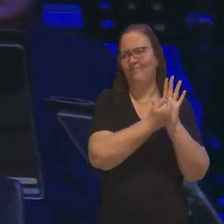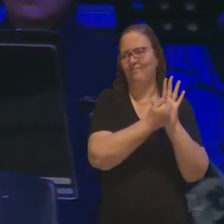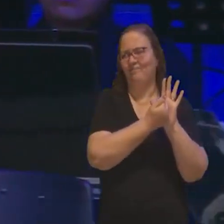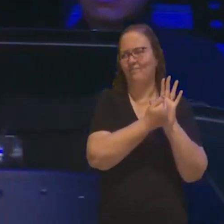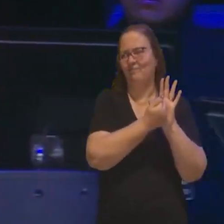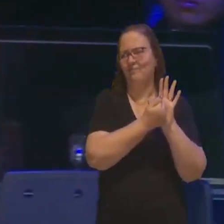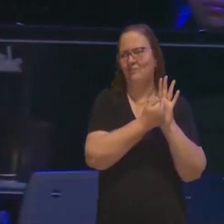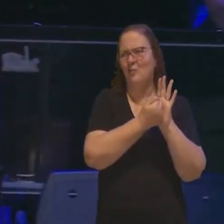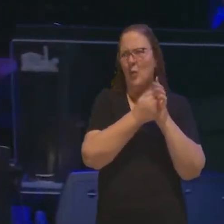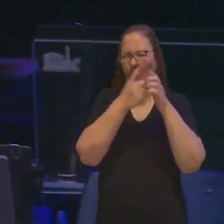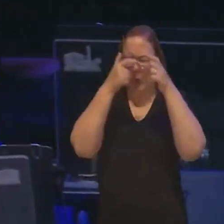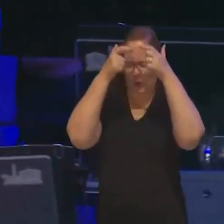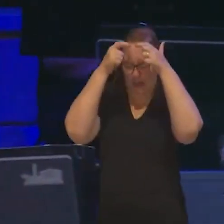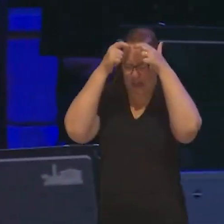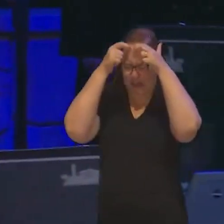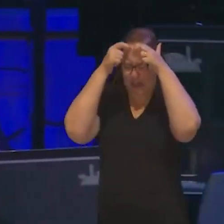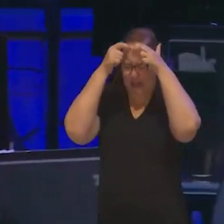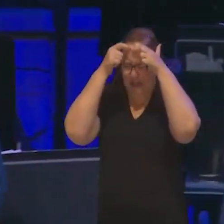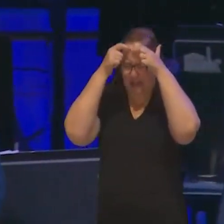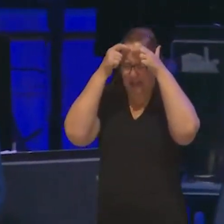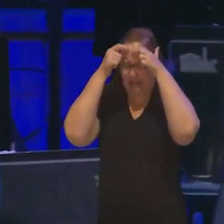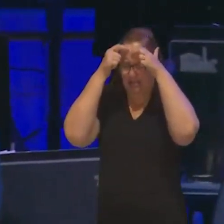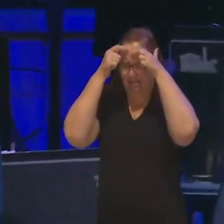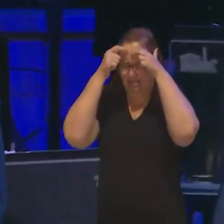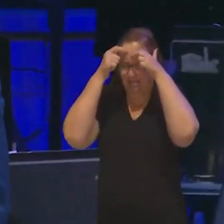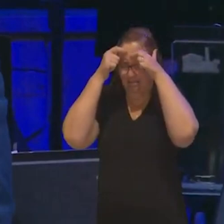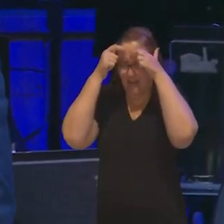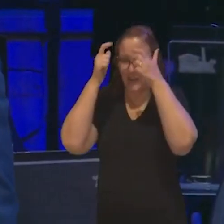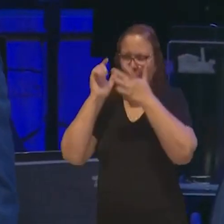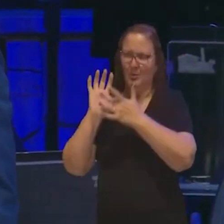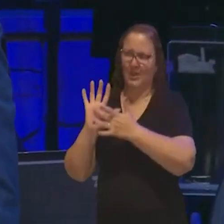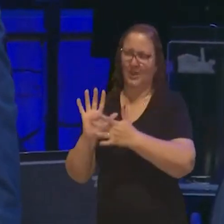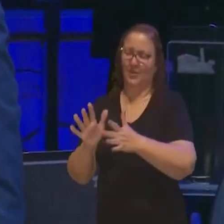Colocaram uma coroa de espinhos sobre a sua cabeça.